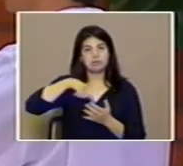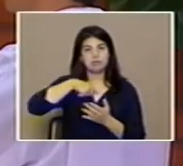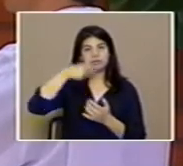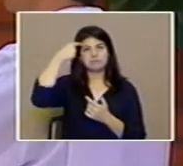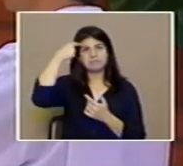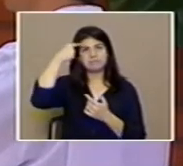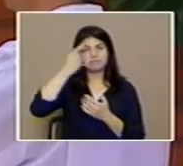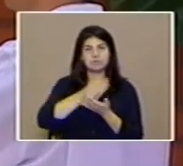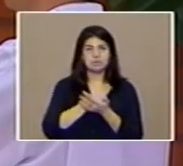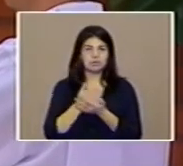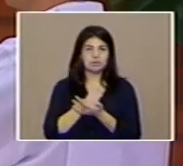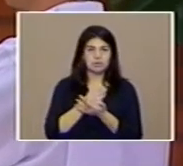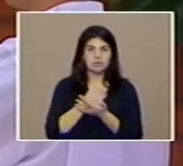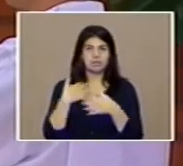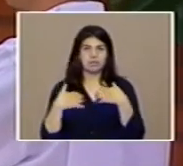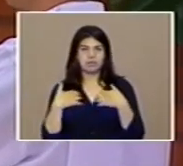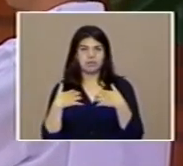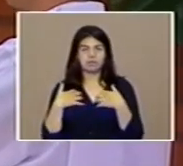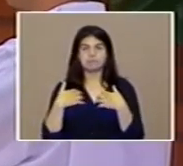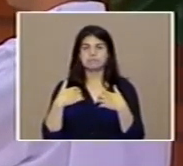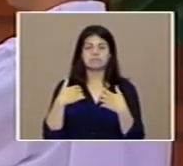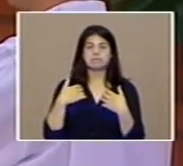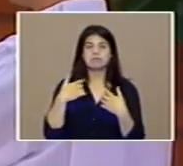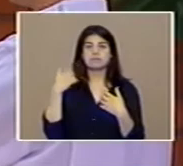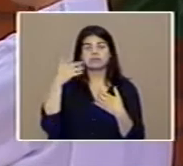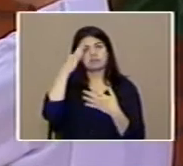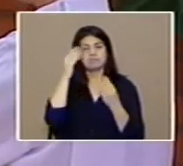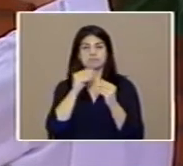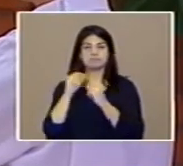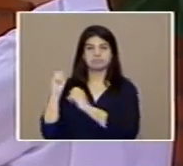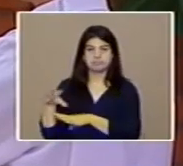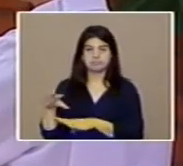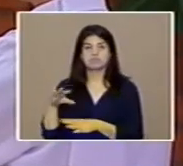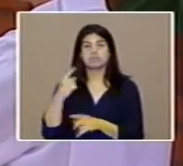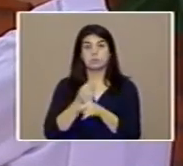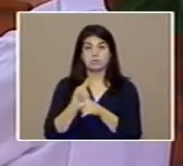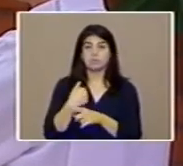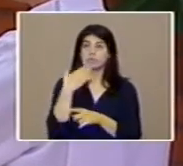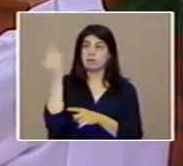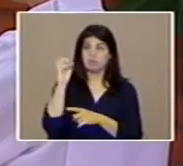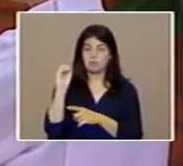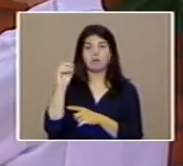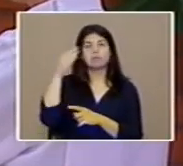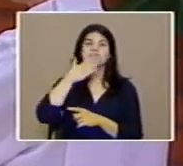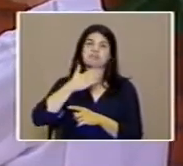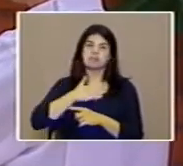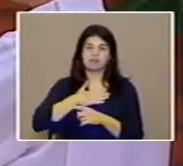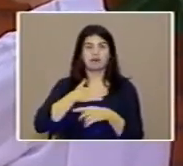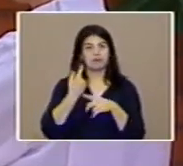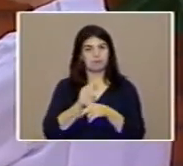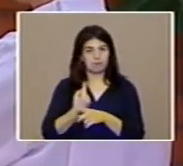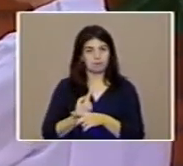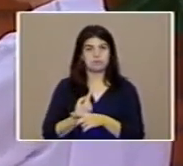inquietação e dai-nos o que nem sequer ousamos pedir por Nosso Senhor Jesus Cristo vosso filho que é Deus convosco